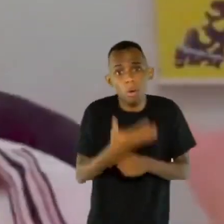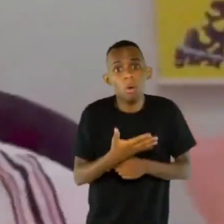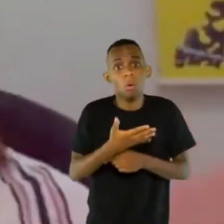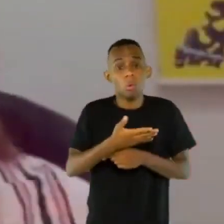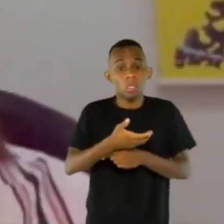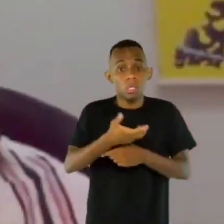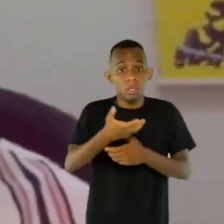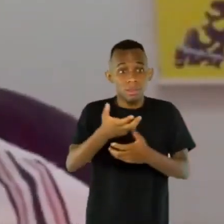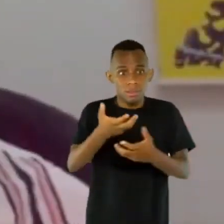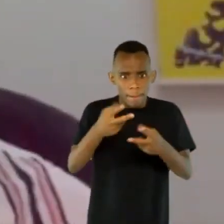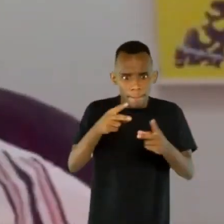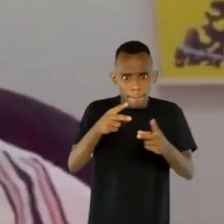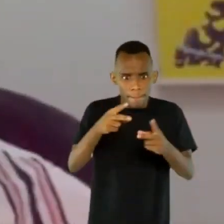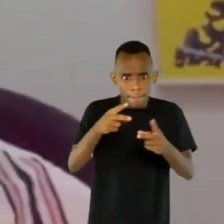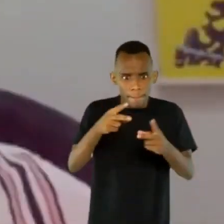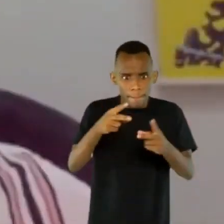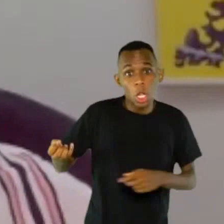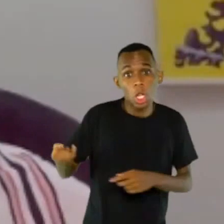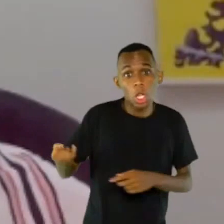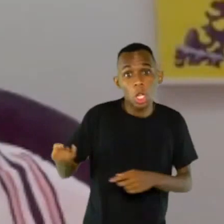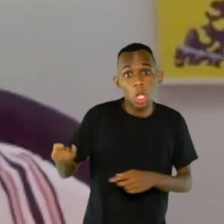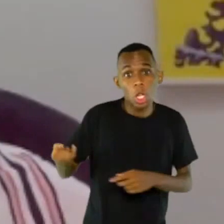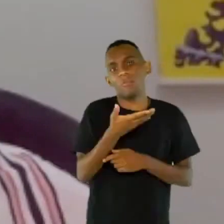algo fresco na minha literatura.